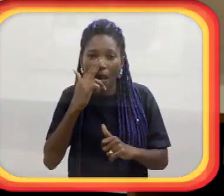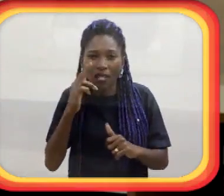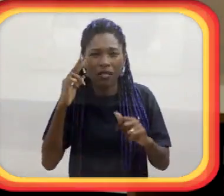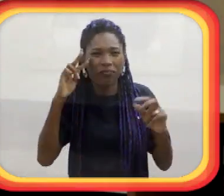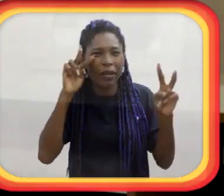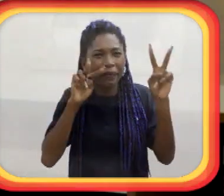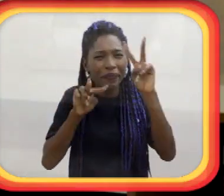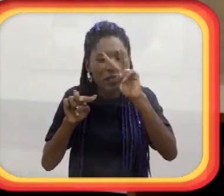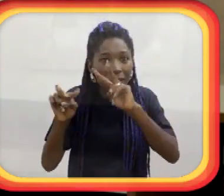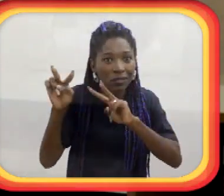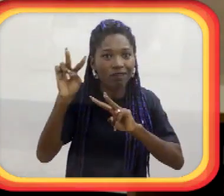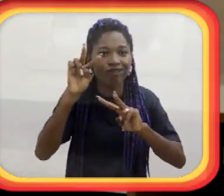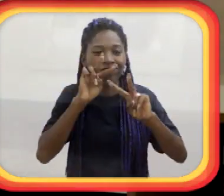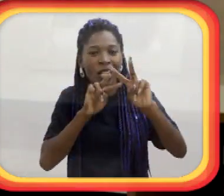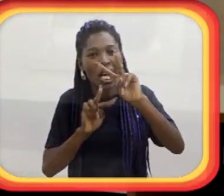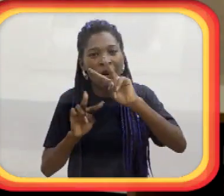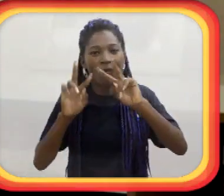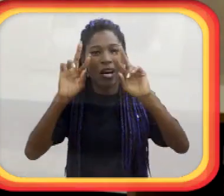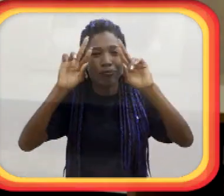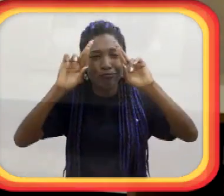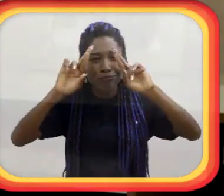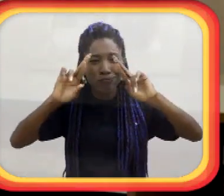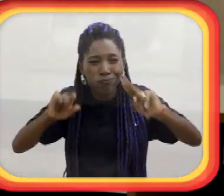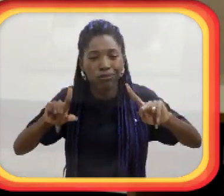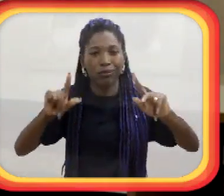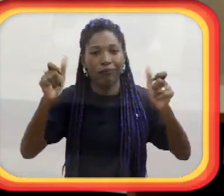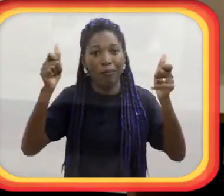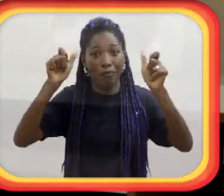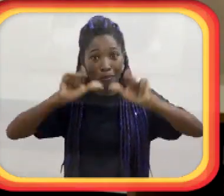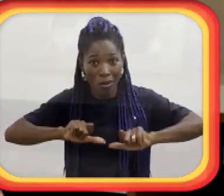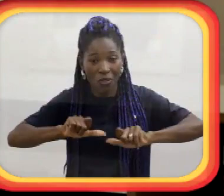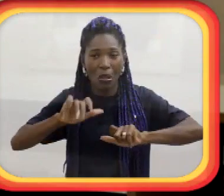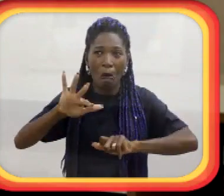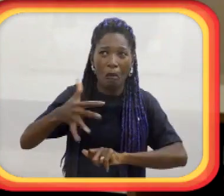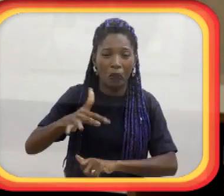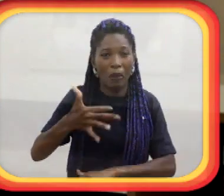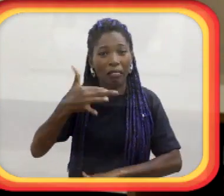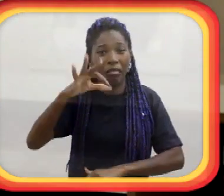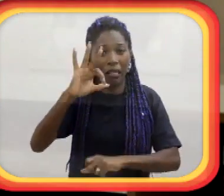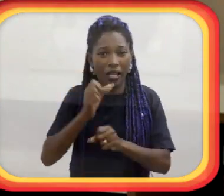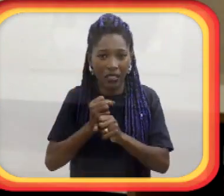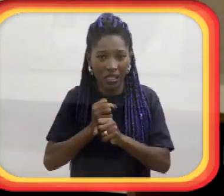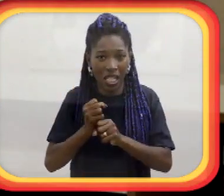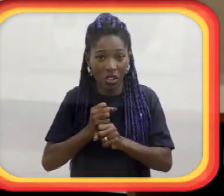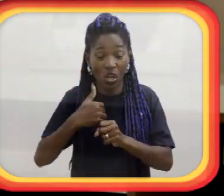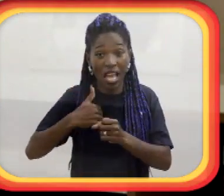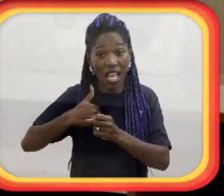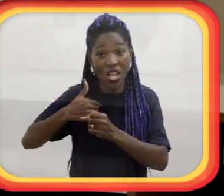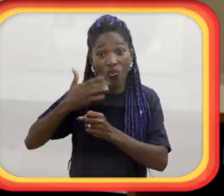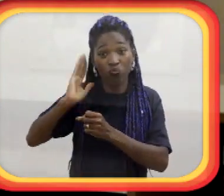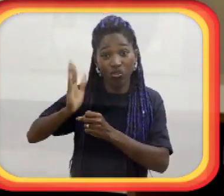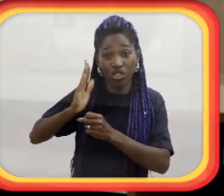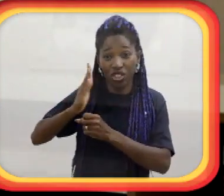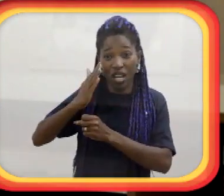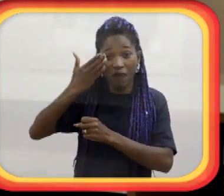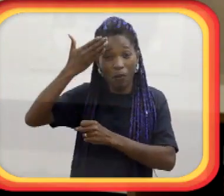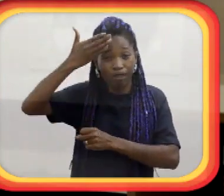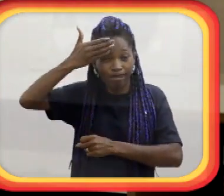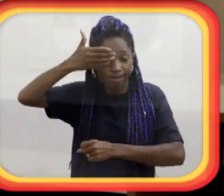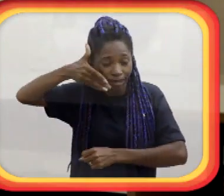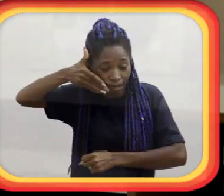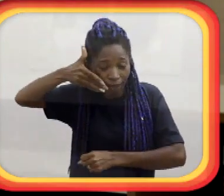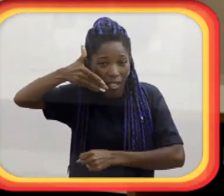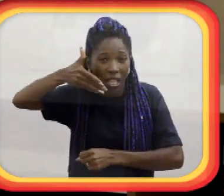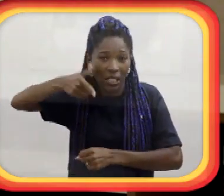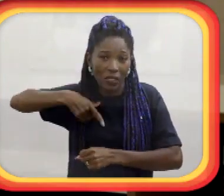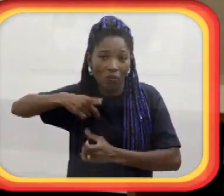visão vem piorando ao longo do tempo. Mais recentemente, há 10 anos, eu tive a perda da visão do olho